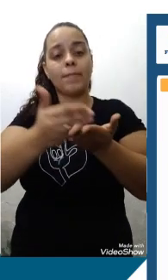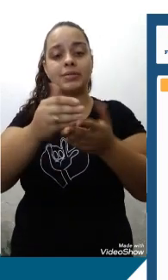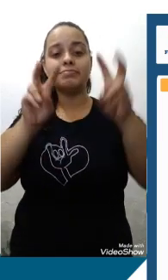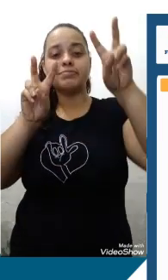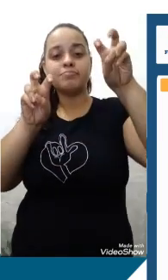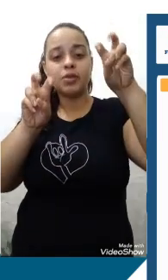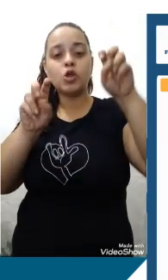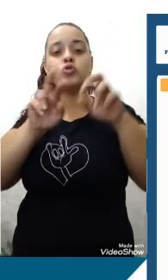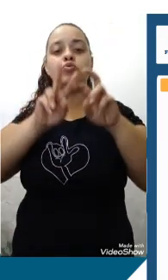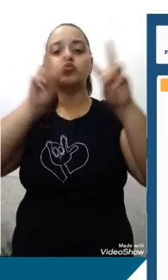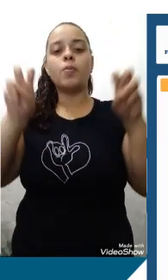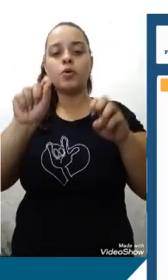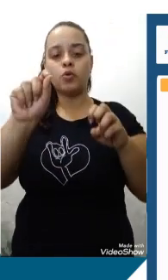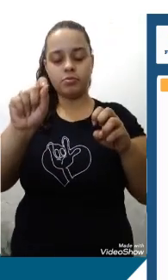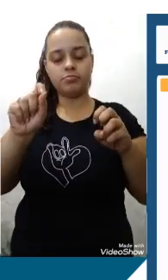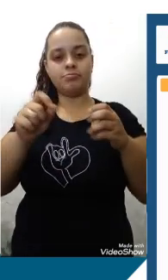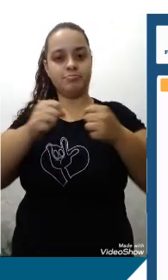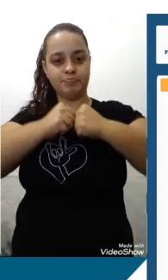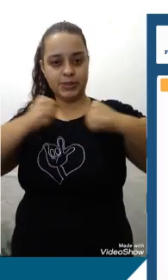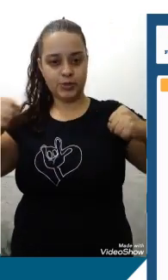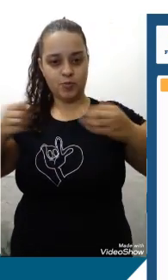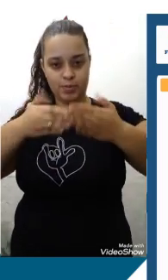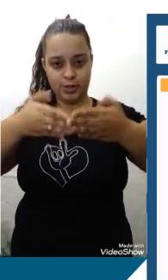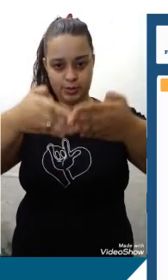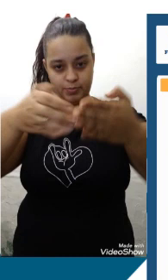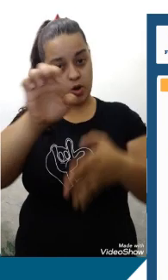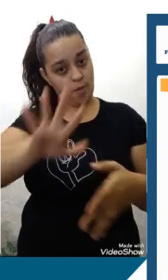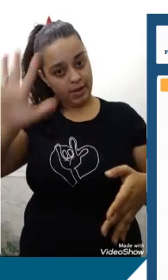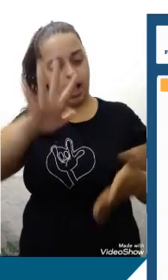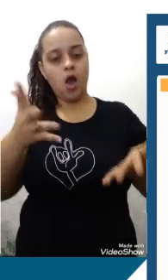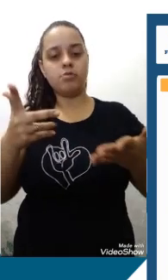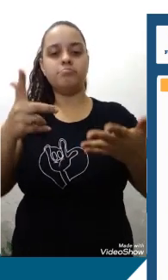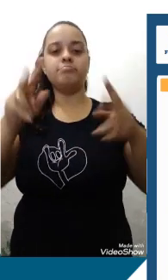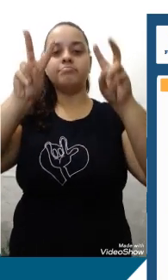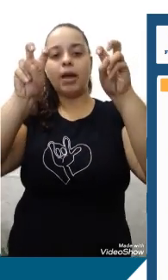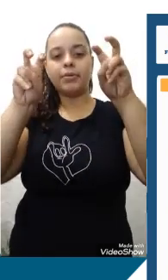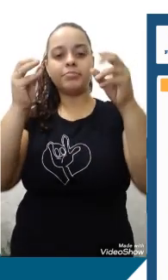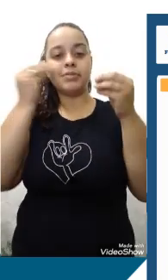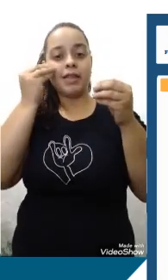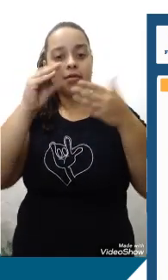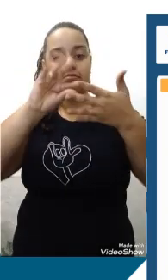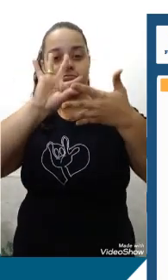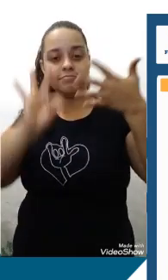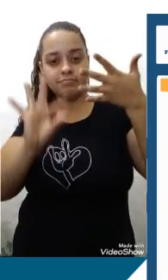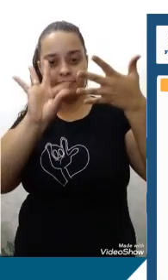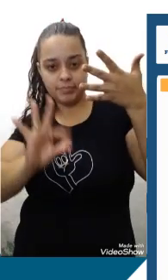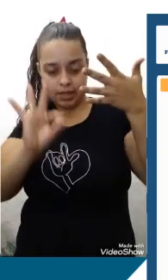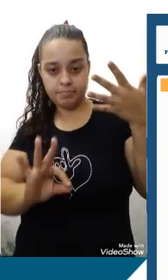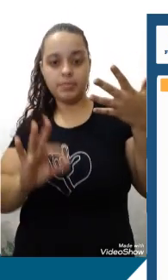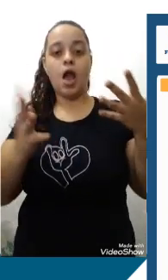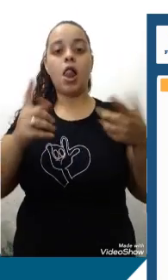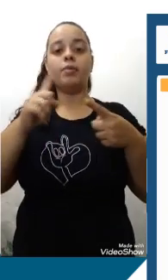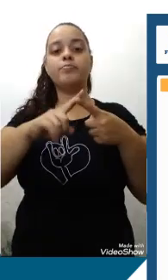gente entende por expansão marítima europeia. Para fazer isso, a gente vai dar uma destrinchada nesse termo aqui, começando por expansão. Quando a gente fala